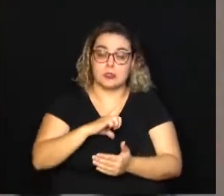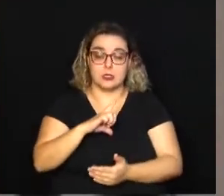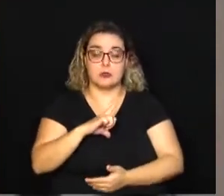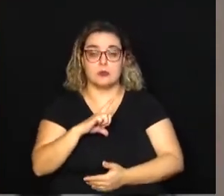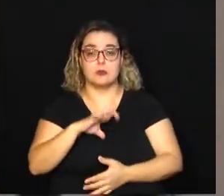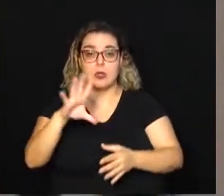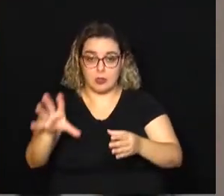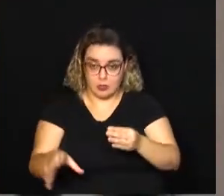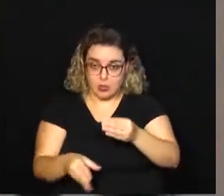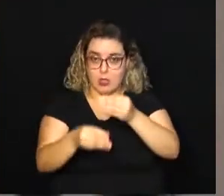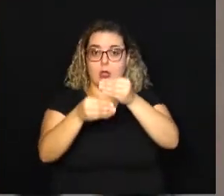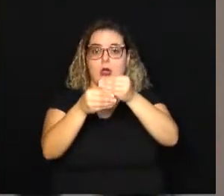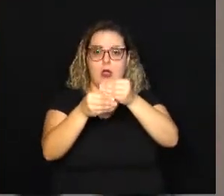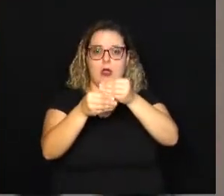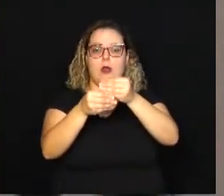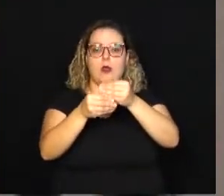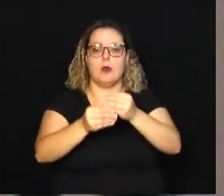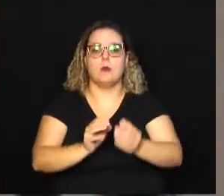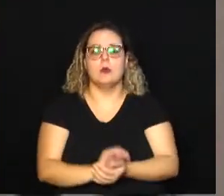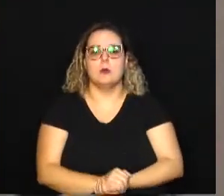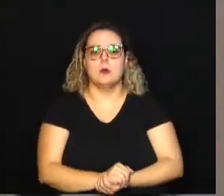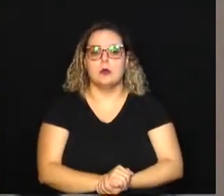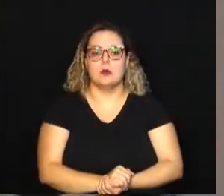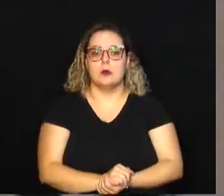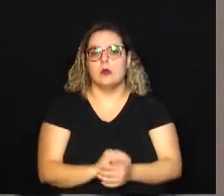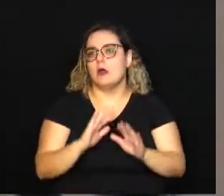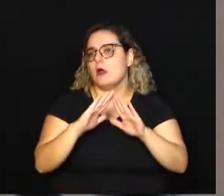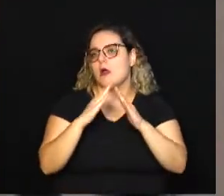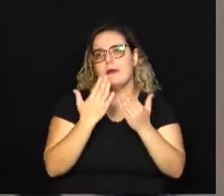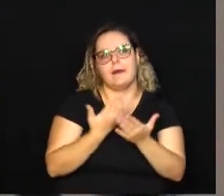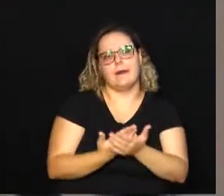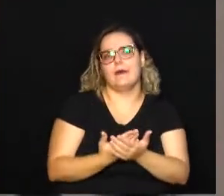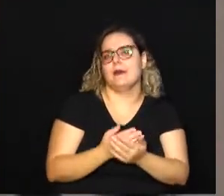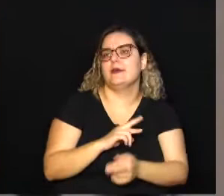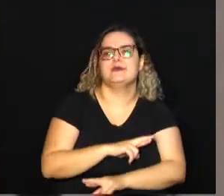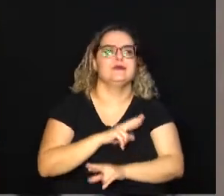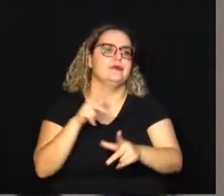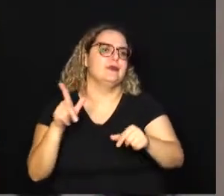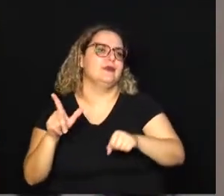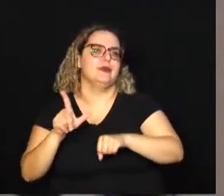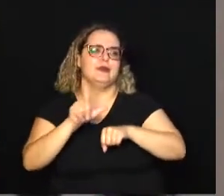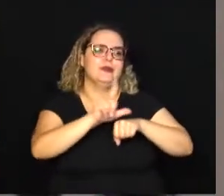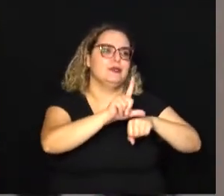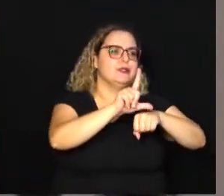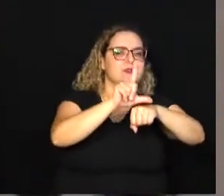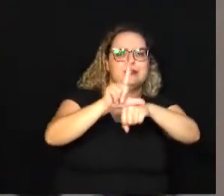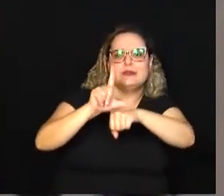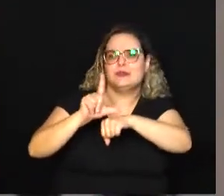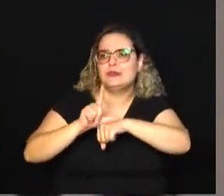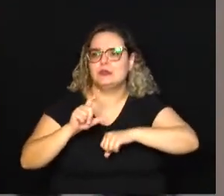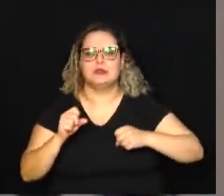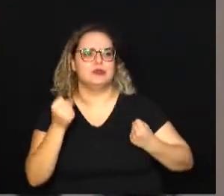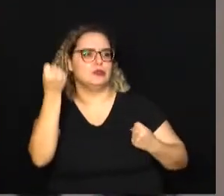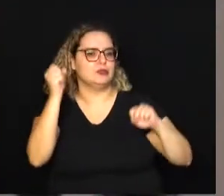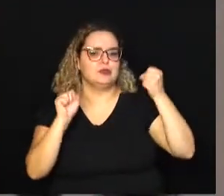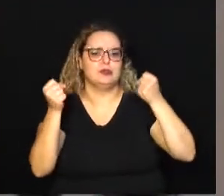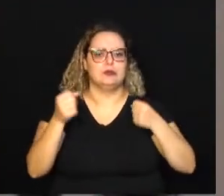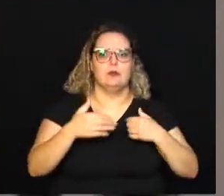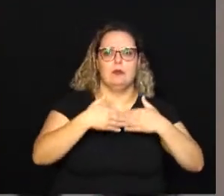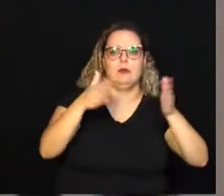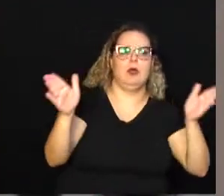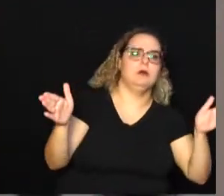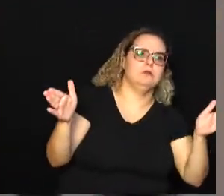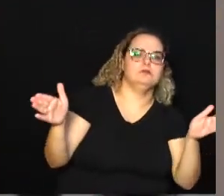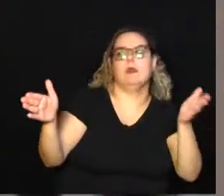seguinte: escola não é como comércio, como indústria, que abre a porta, fecha a porta